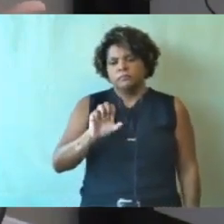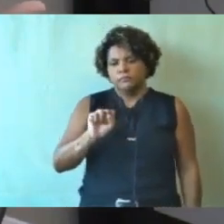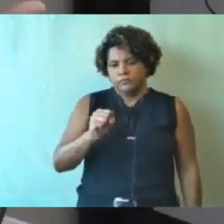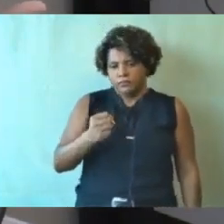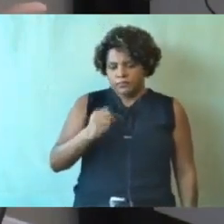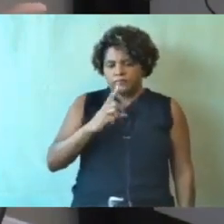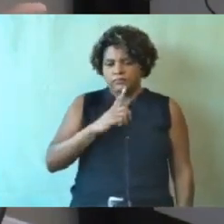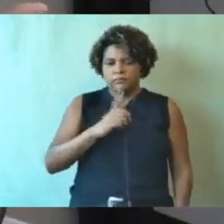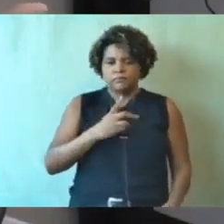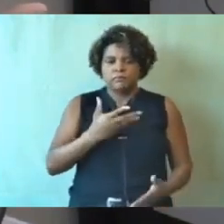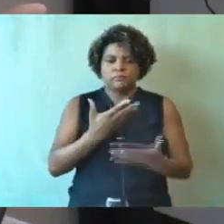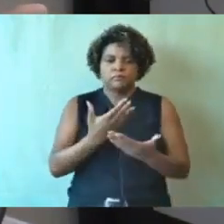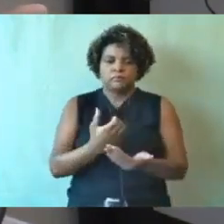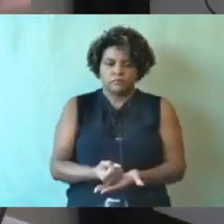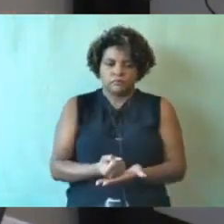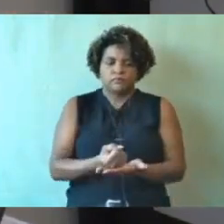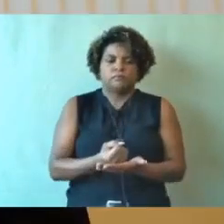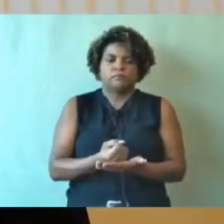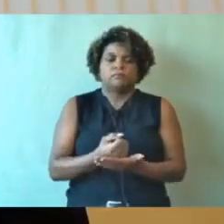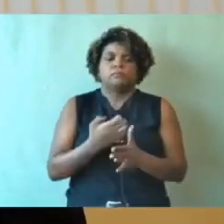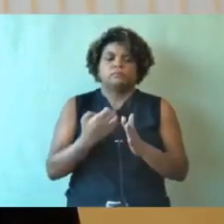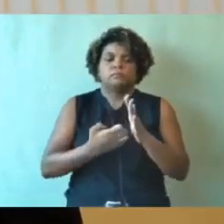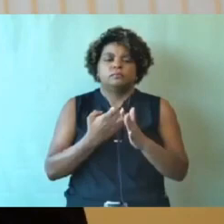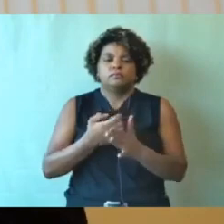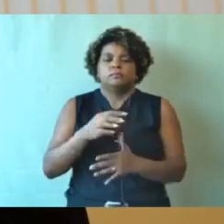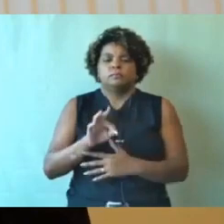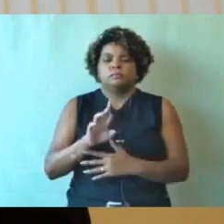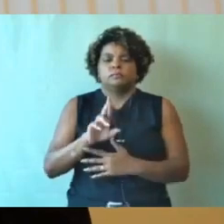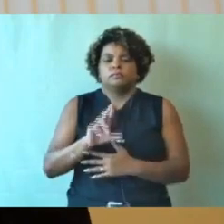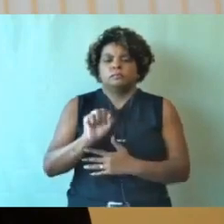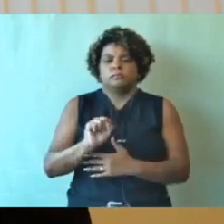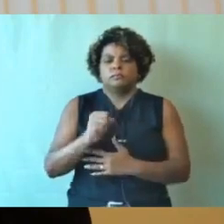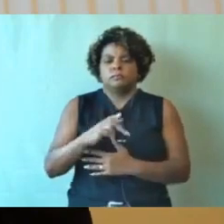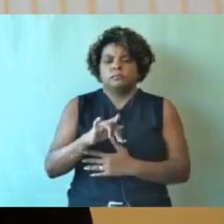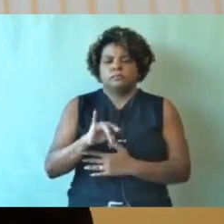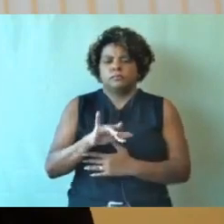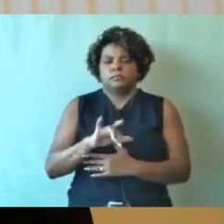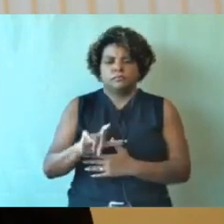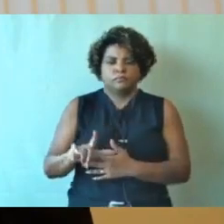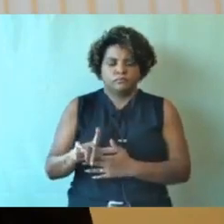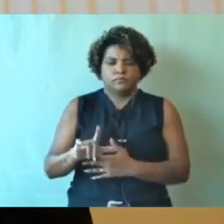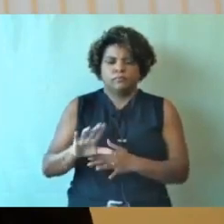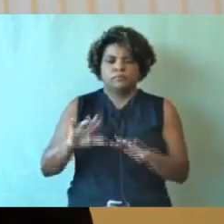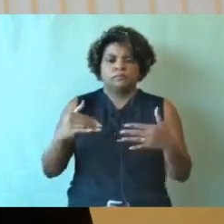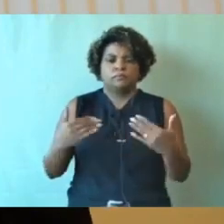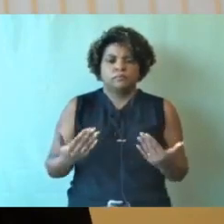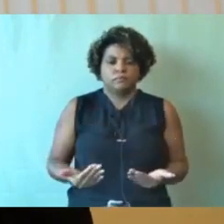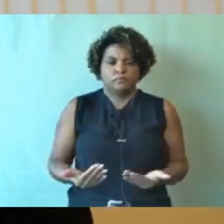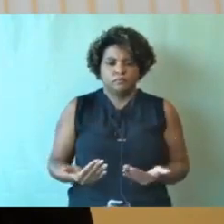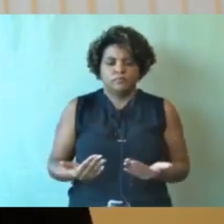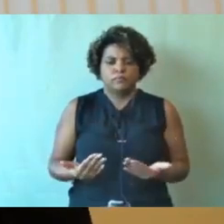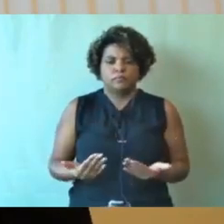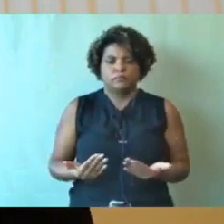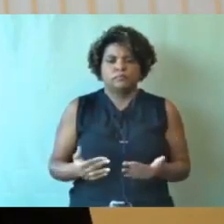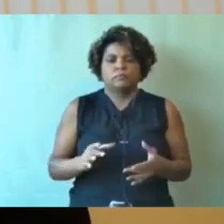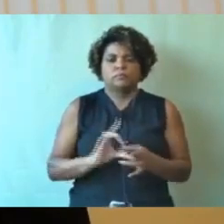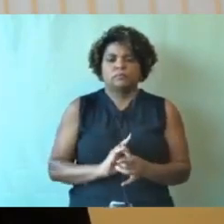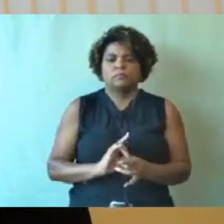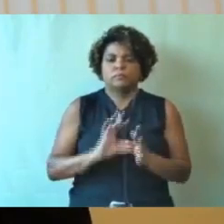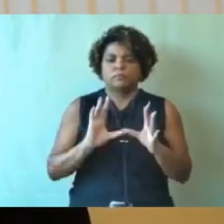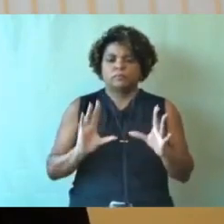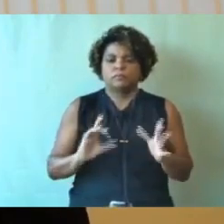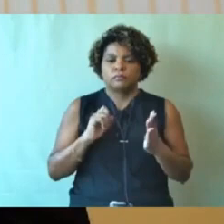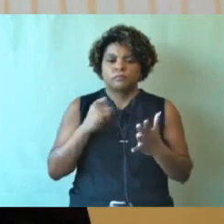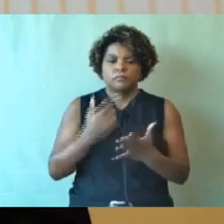deu uma autorização que eu vou encaminhar para uma empresa receber e pagar a quem indicasse. E aí a